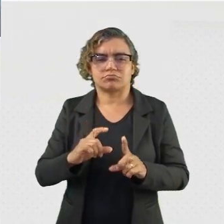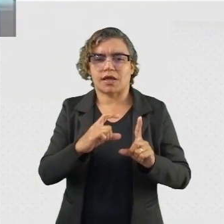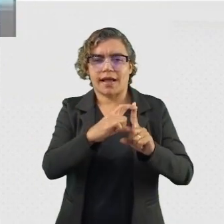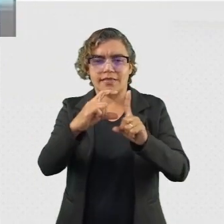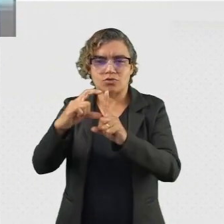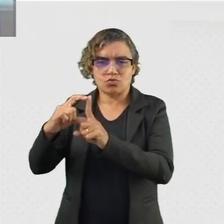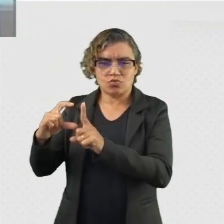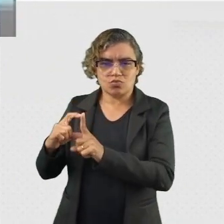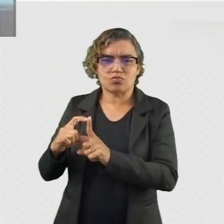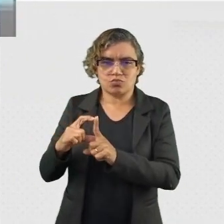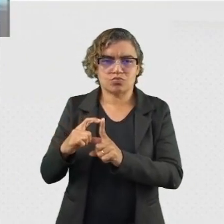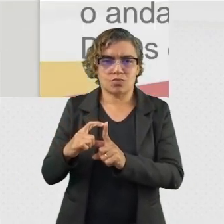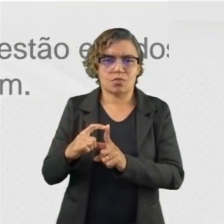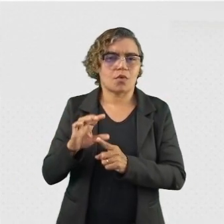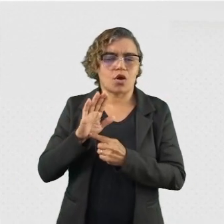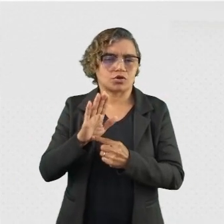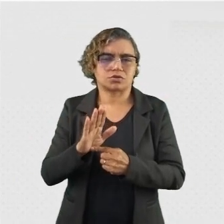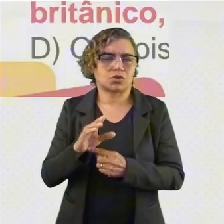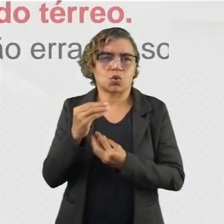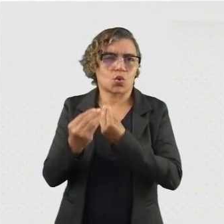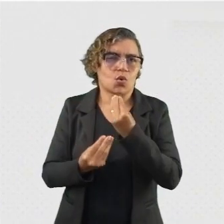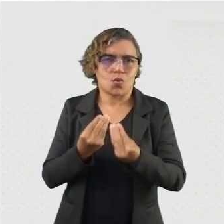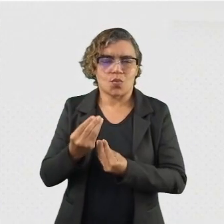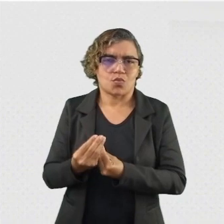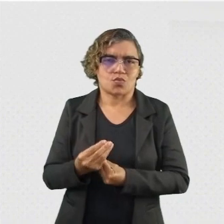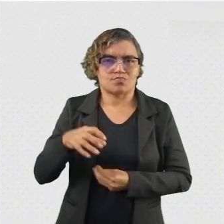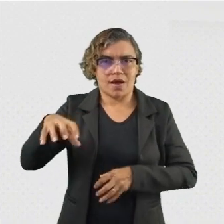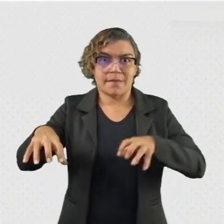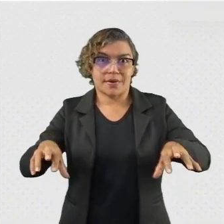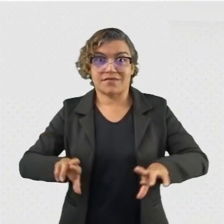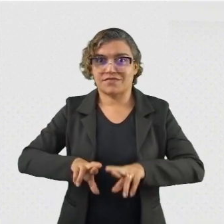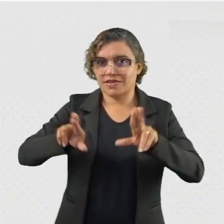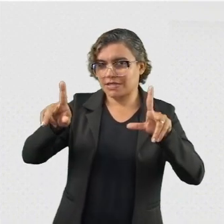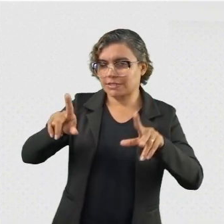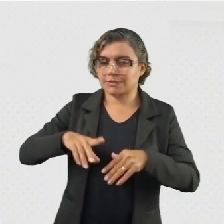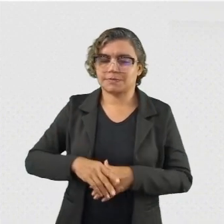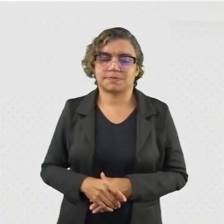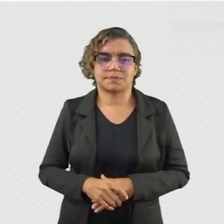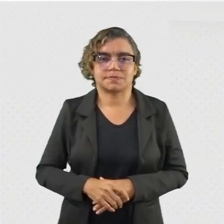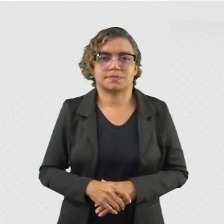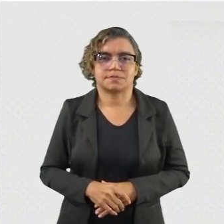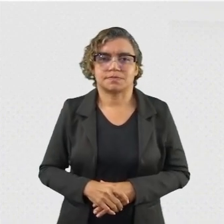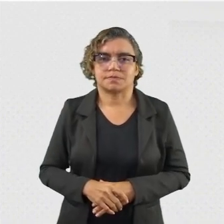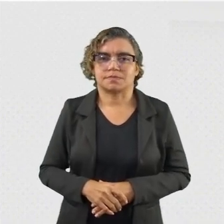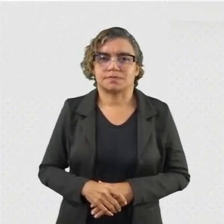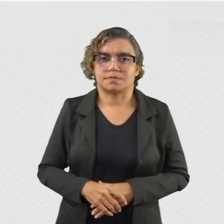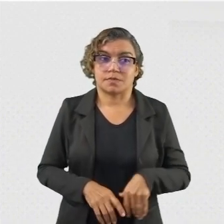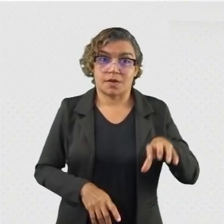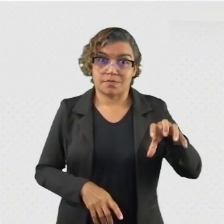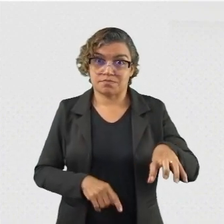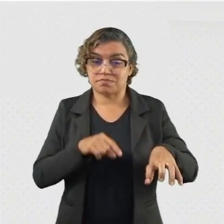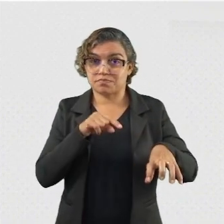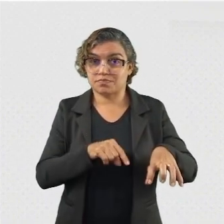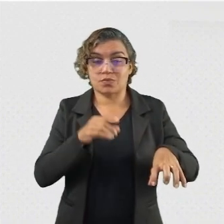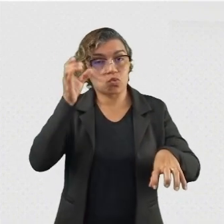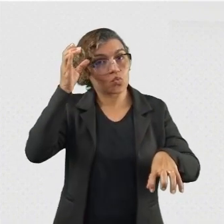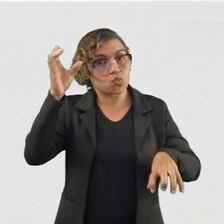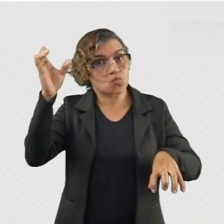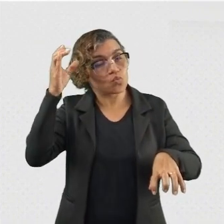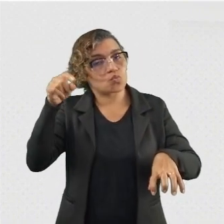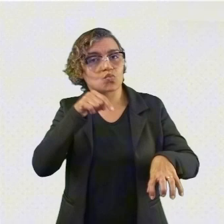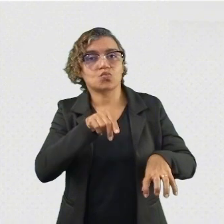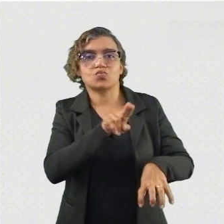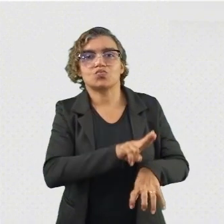e o inglês americano? Voltando para cá, nós temos que no inglês americano, culturalmente,